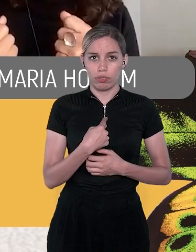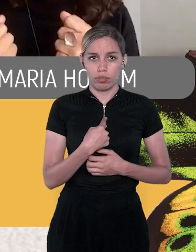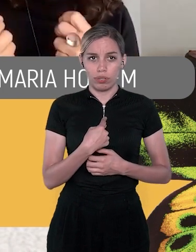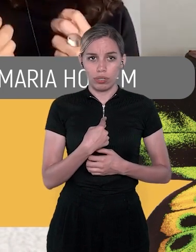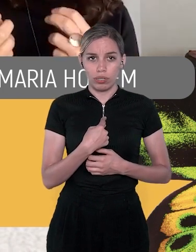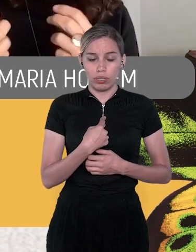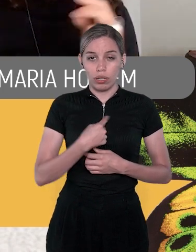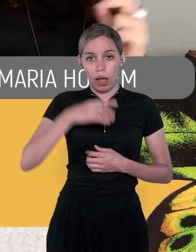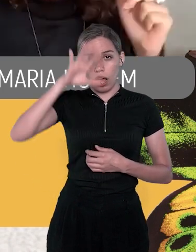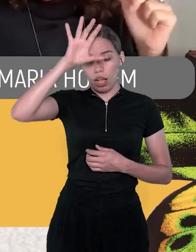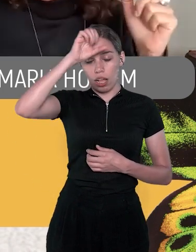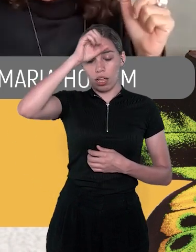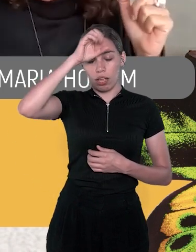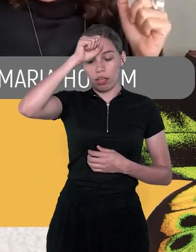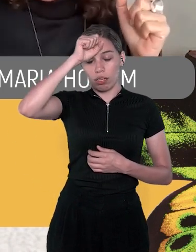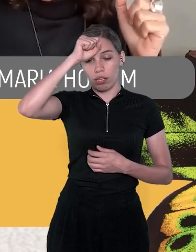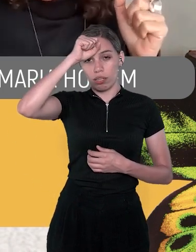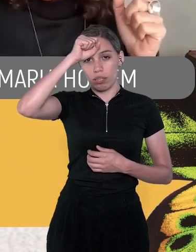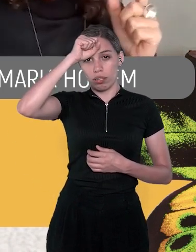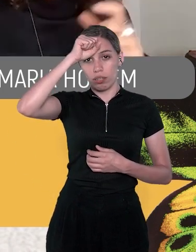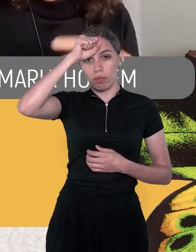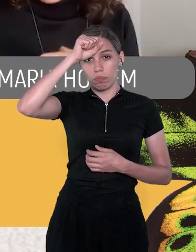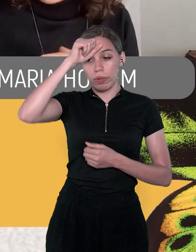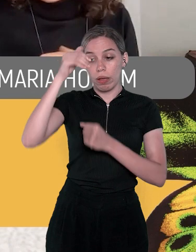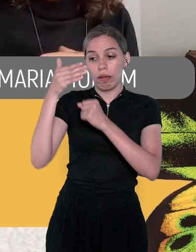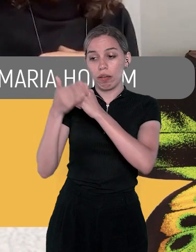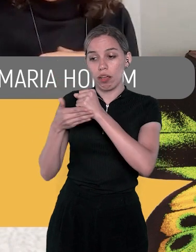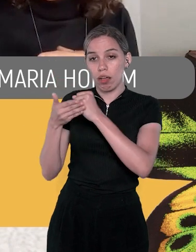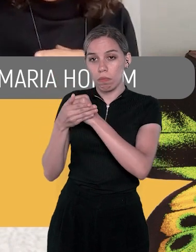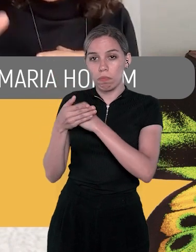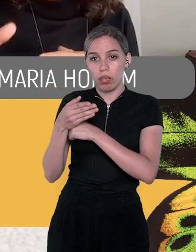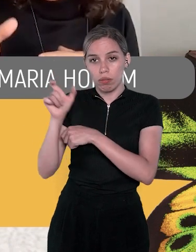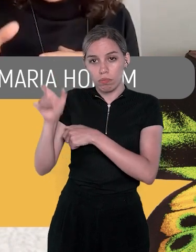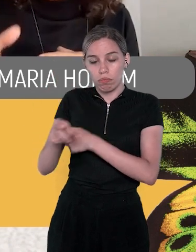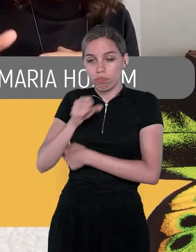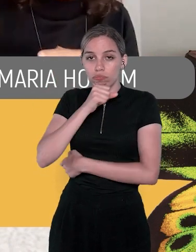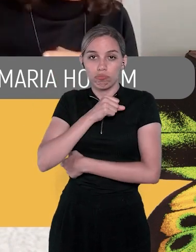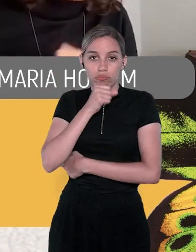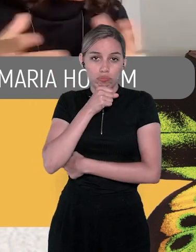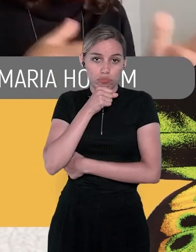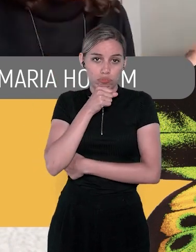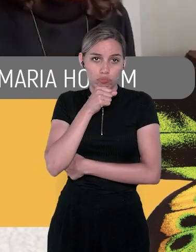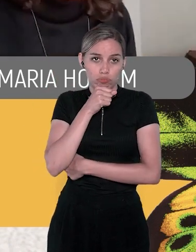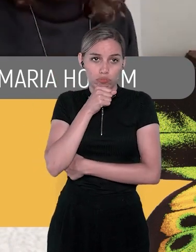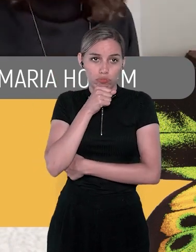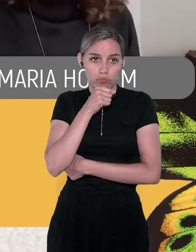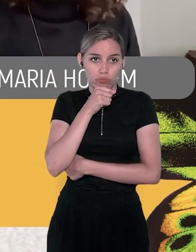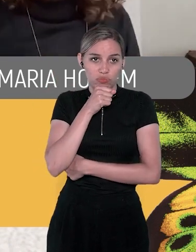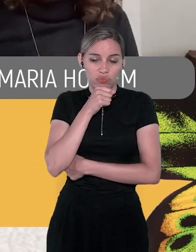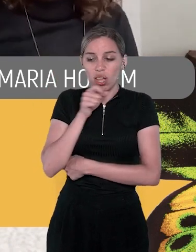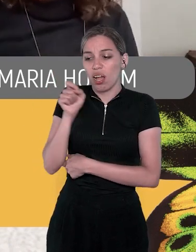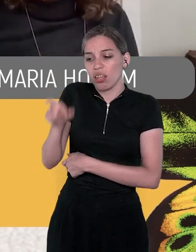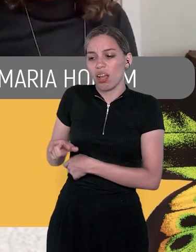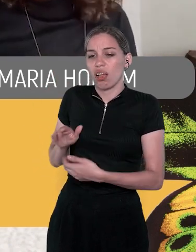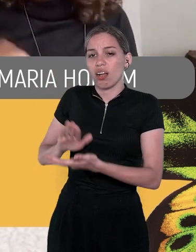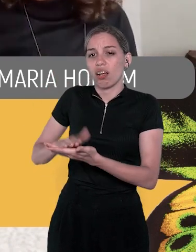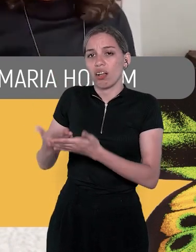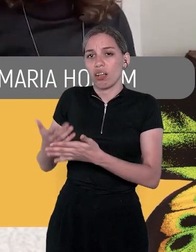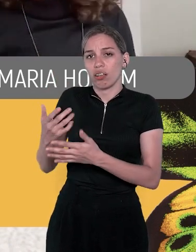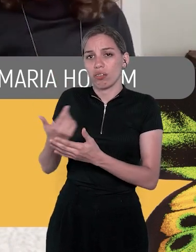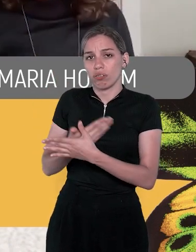apreenderia essa essência do velho, do teu personagem, ou desse